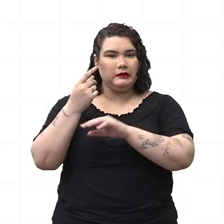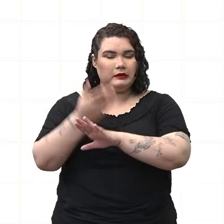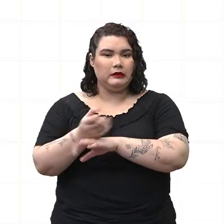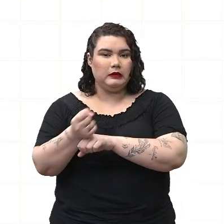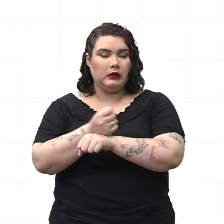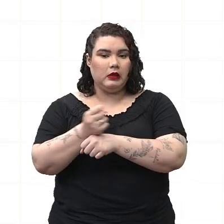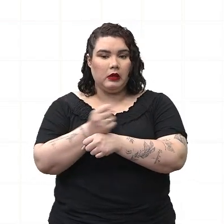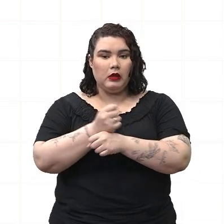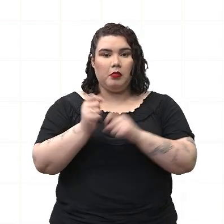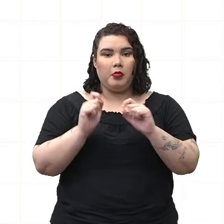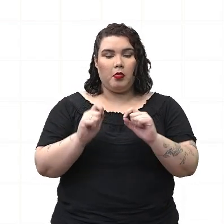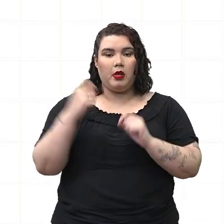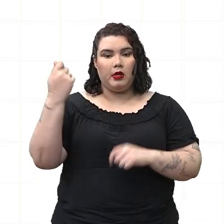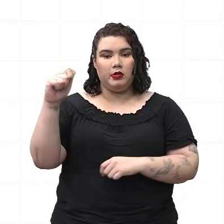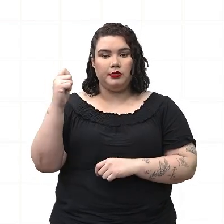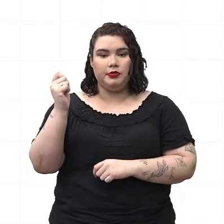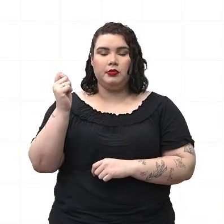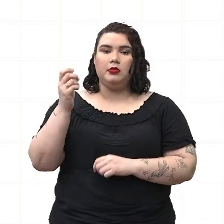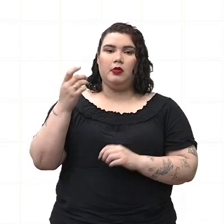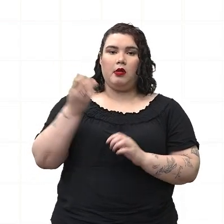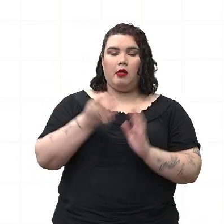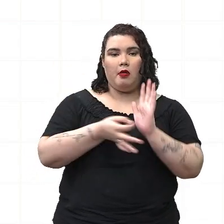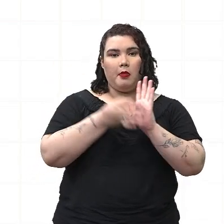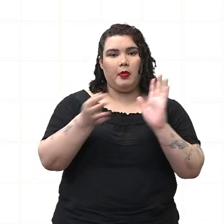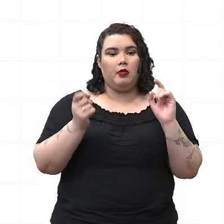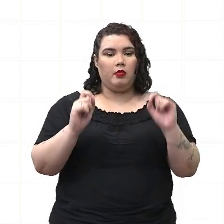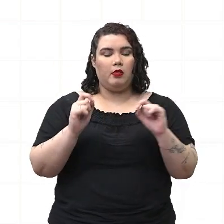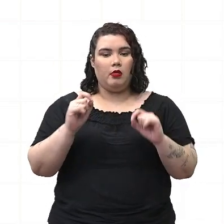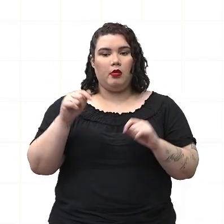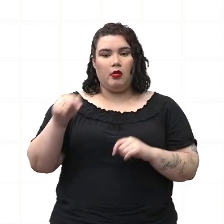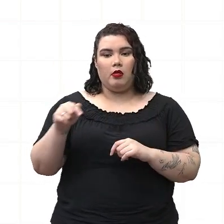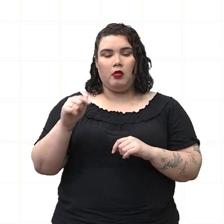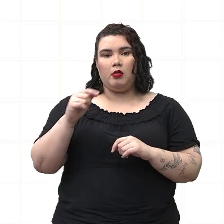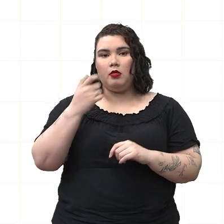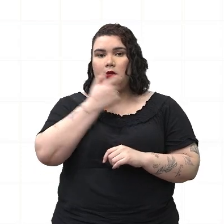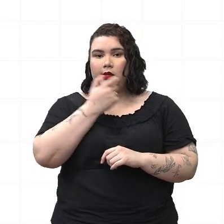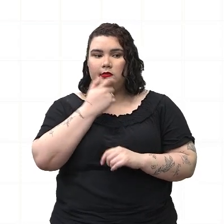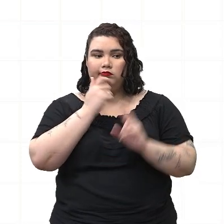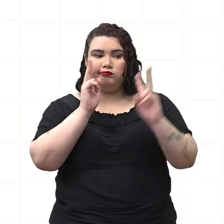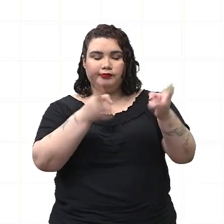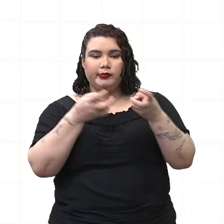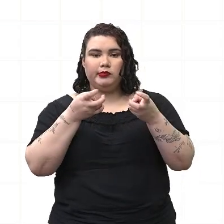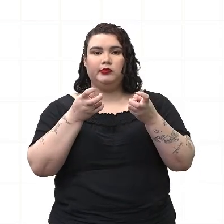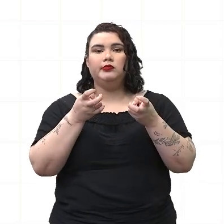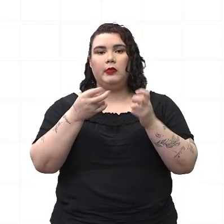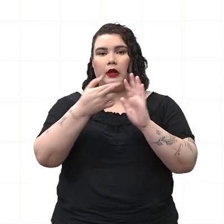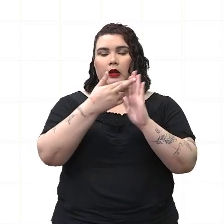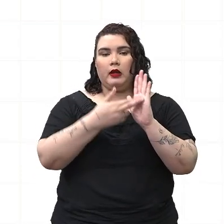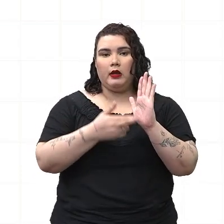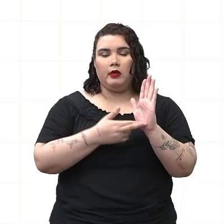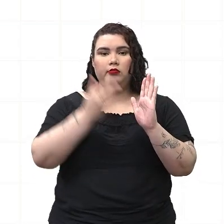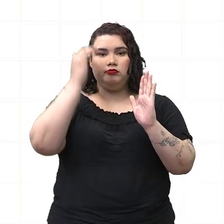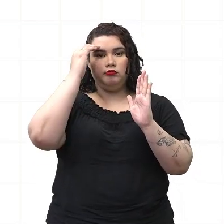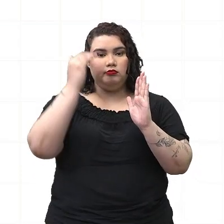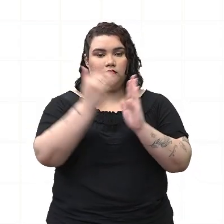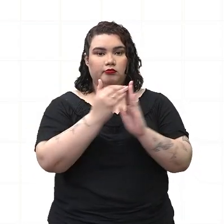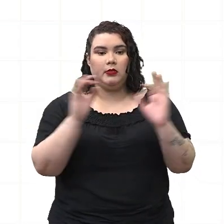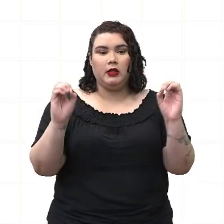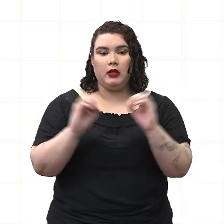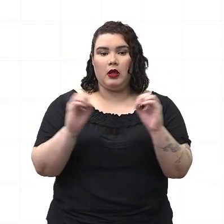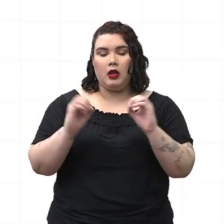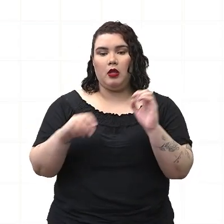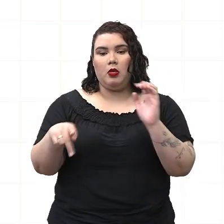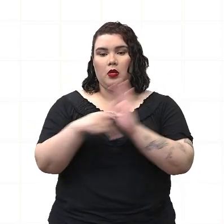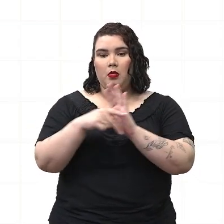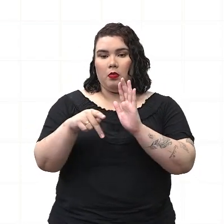argumenta por parte da Argentina que os ingleses chegaram aí contra as regras estabelecidas, por exemplo, lá no Tratado de Tordesilhas.